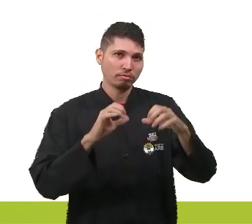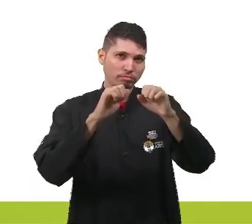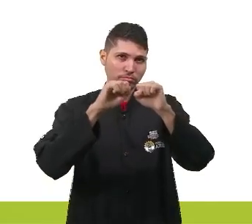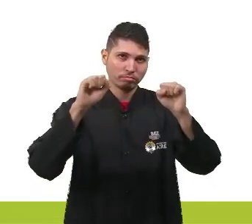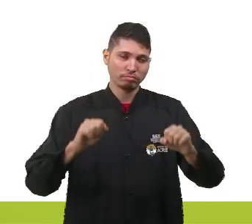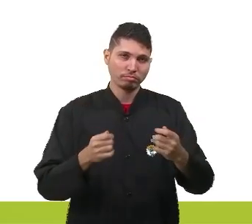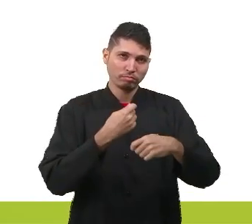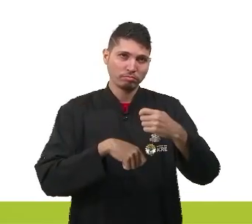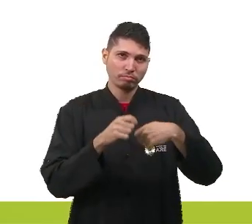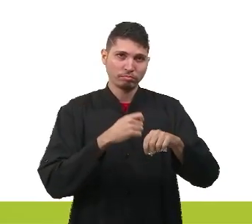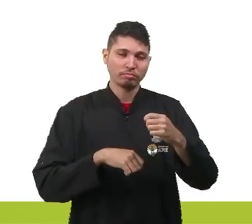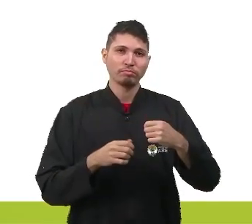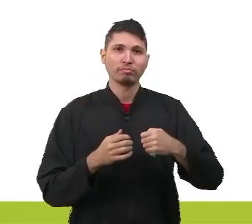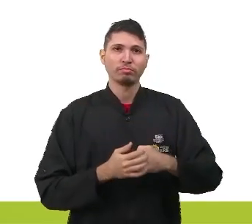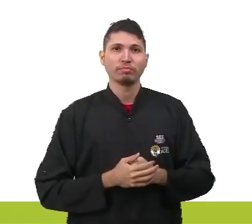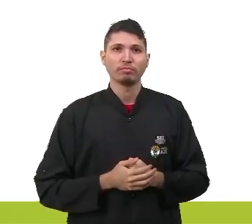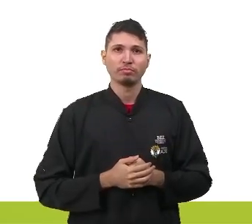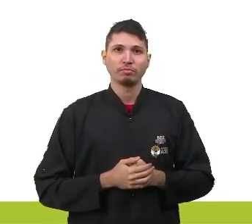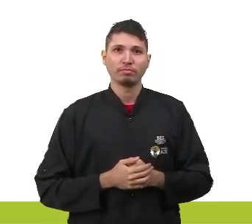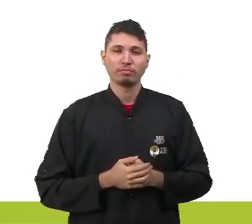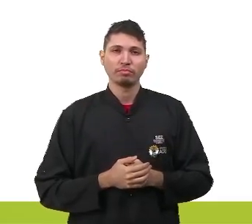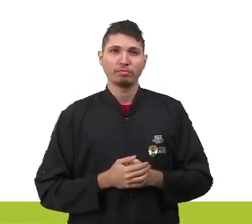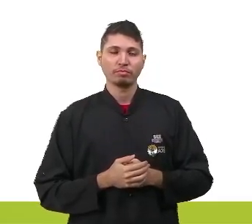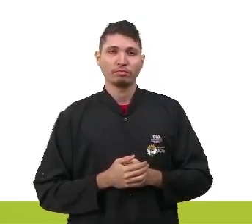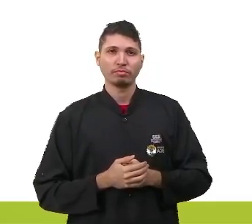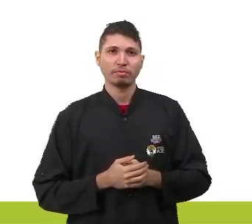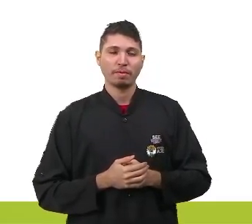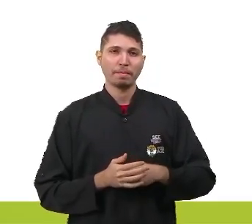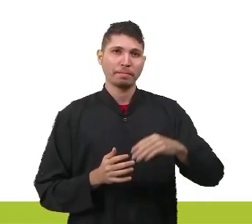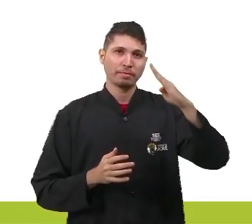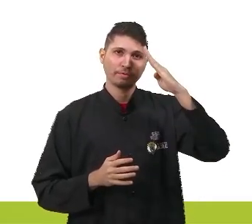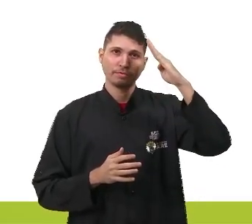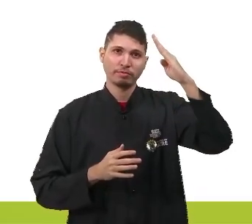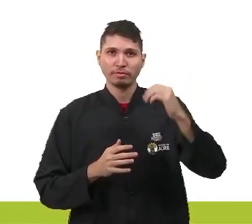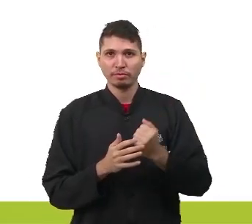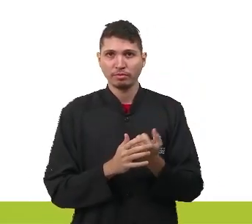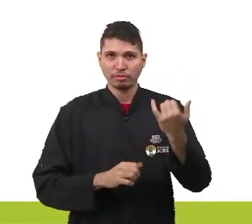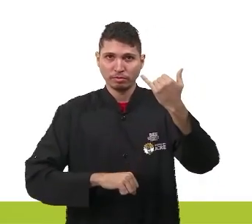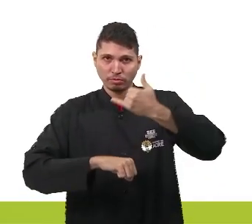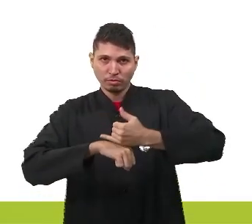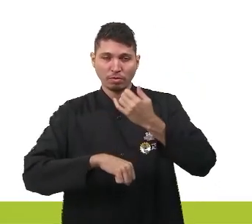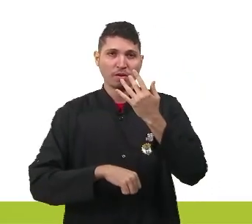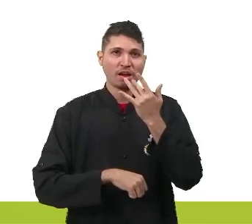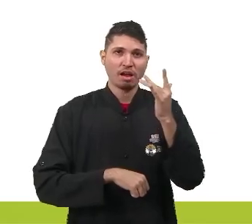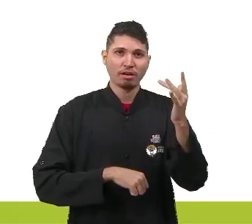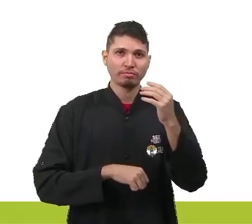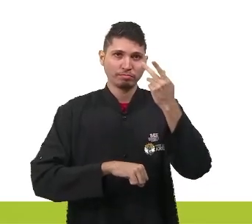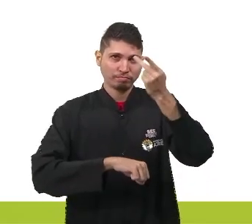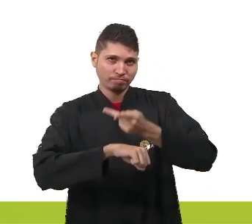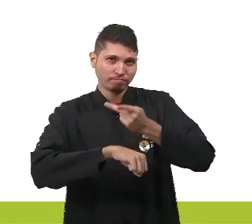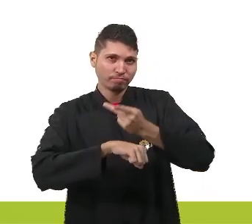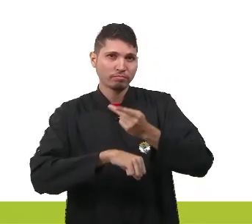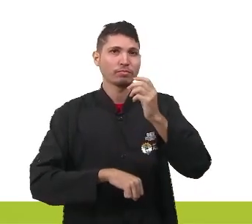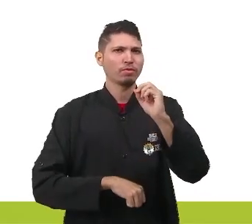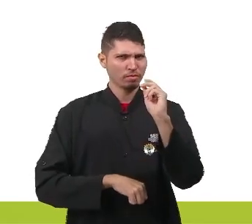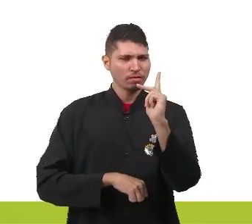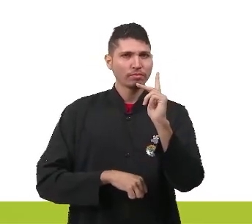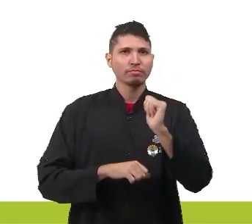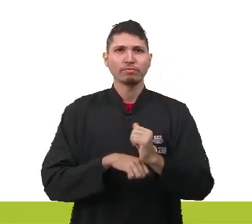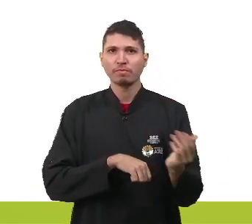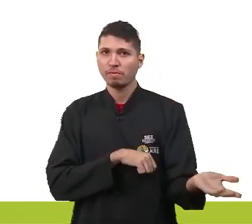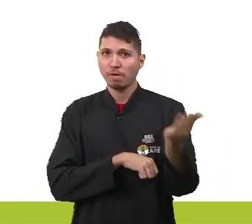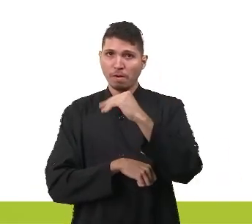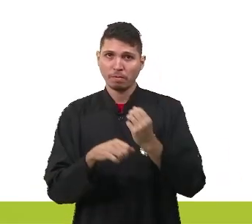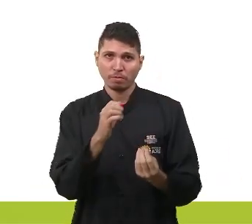ligadas justamente, principalmente, na obtenção de metais preciosos como ouro e prata. Ok? Vamos agora